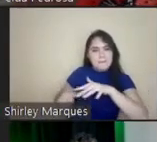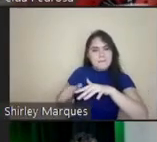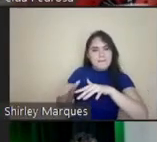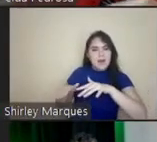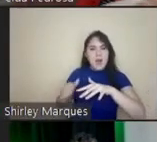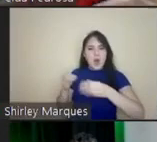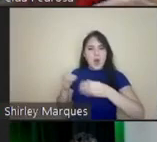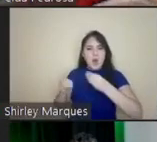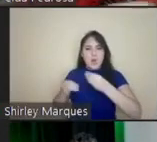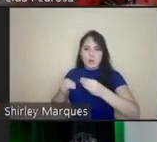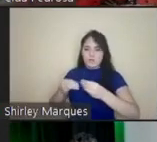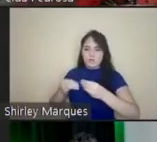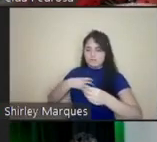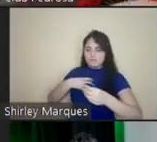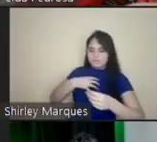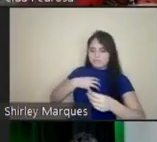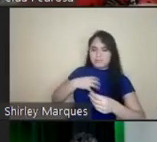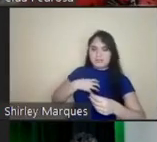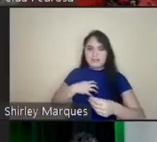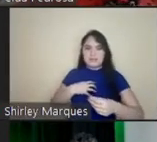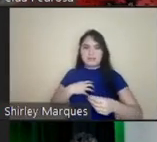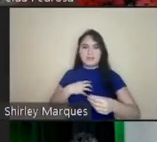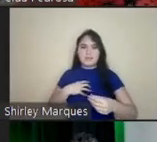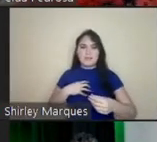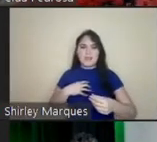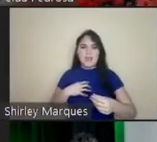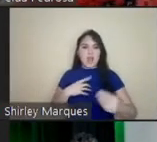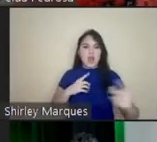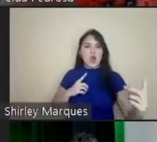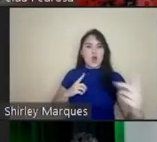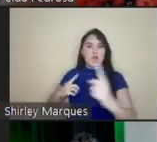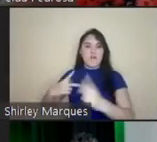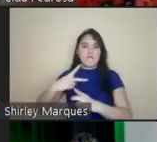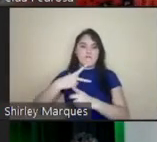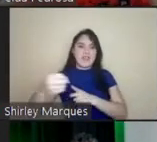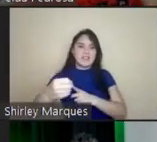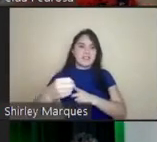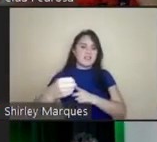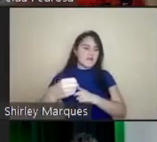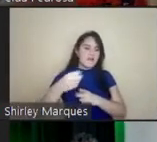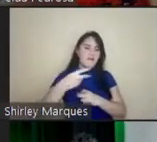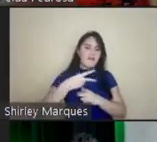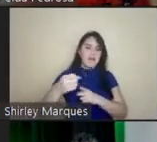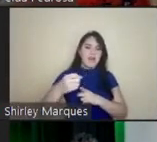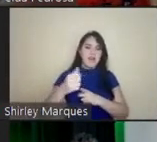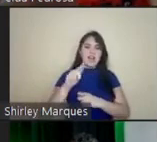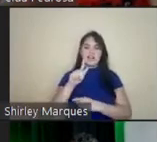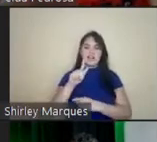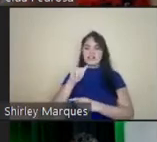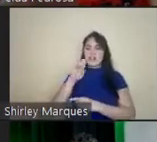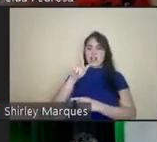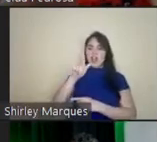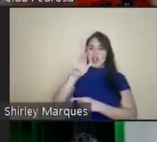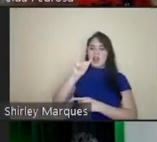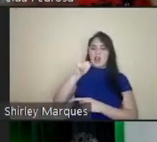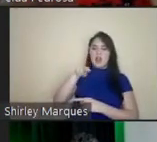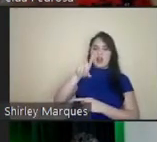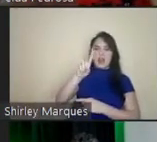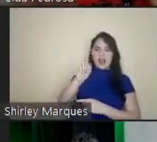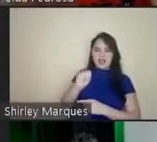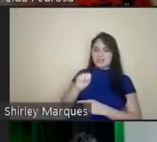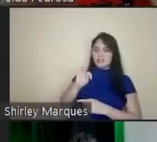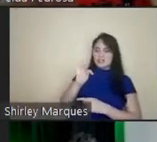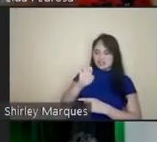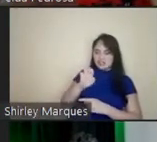os percursos. Marcelino vence Ralex e os demais marcadores. E Gigante decide sair, nas pernas do atacante,